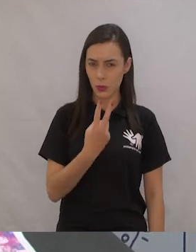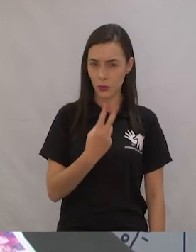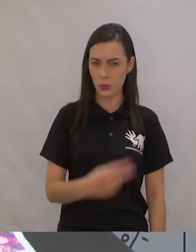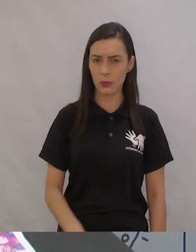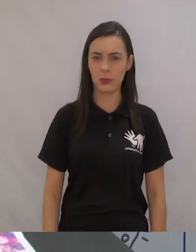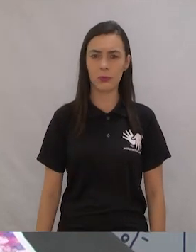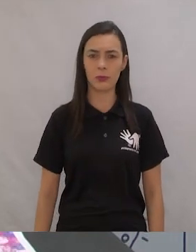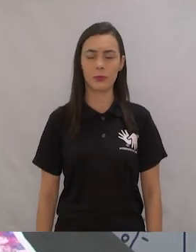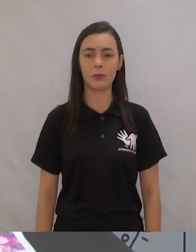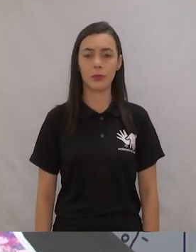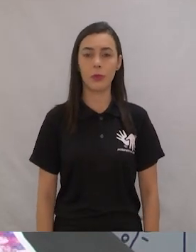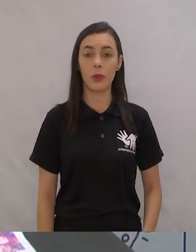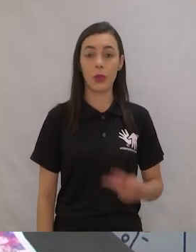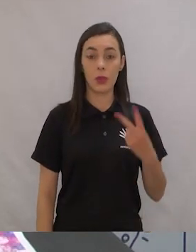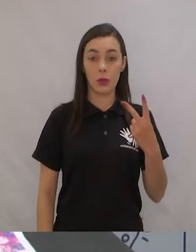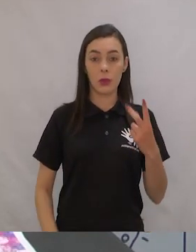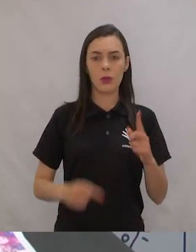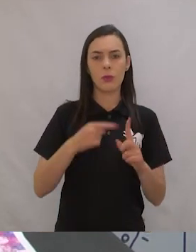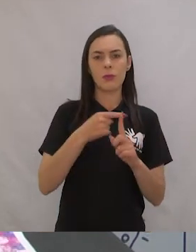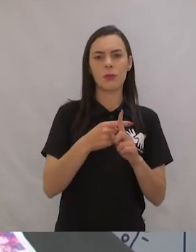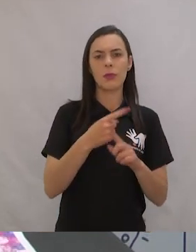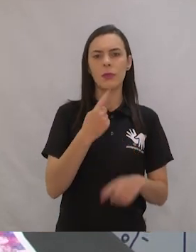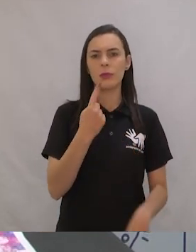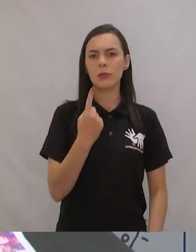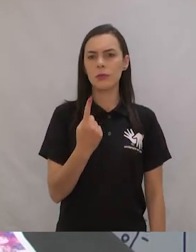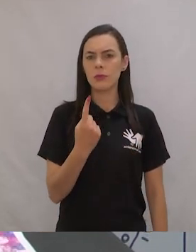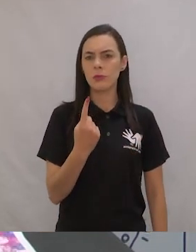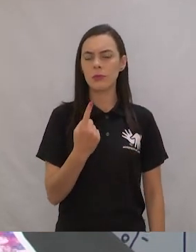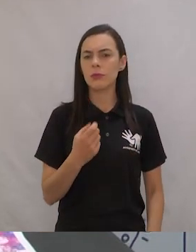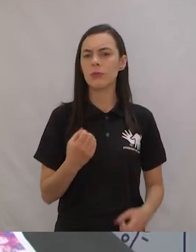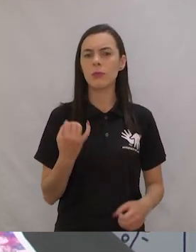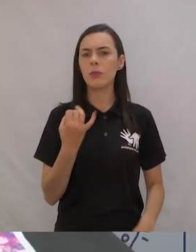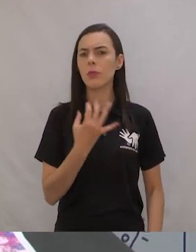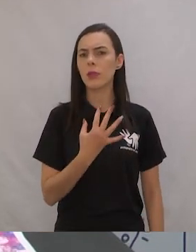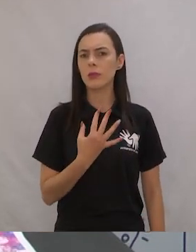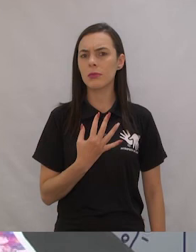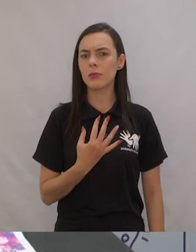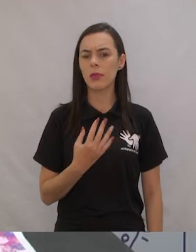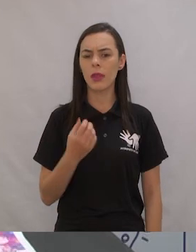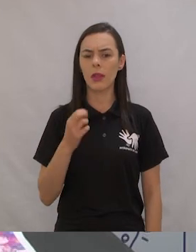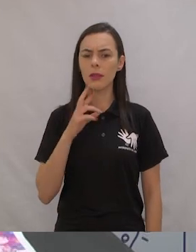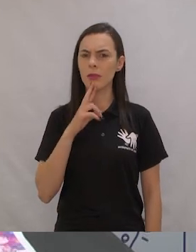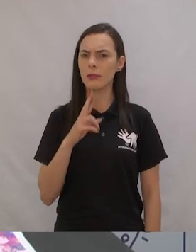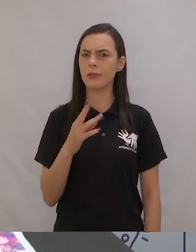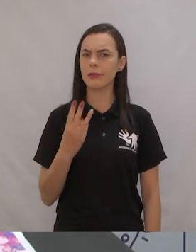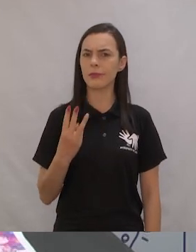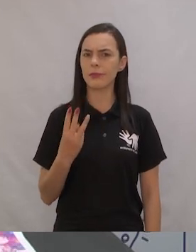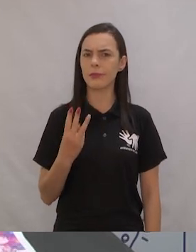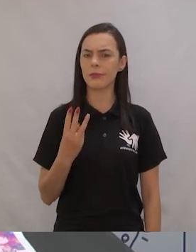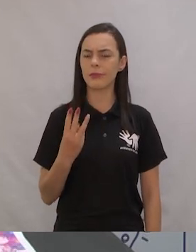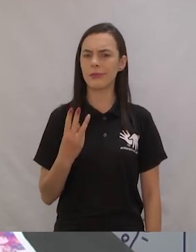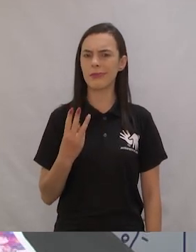número 2? 2 mais 1, 2 mais 1, 3.